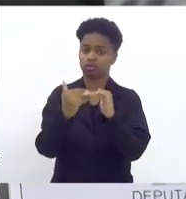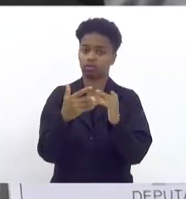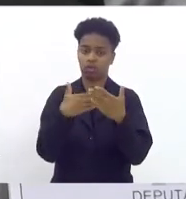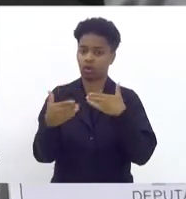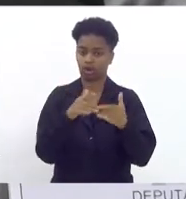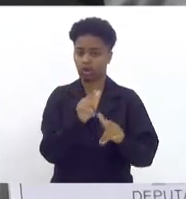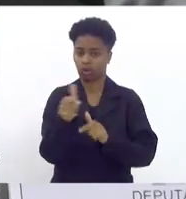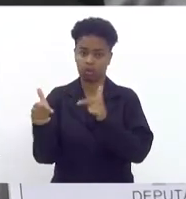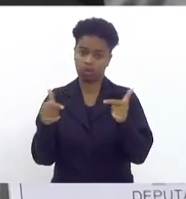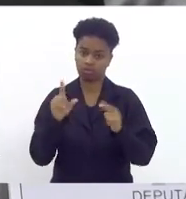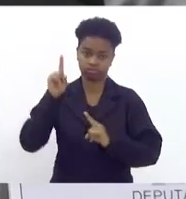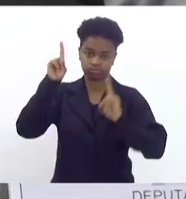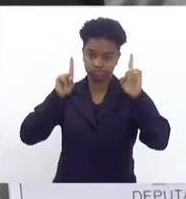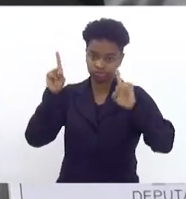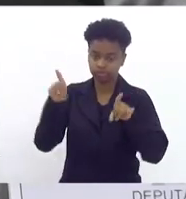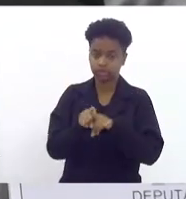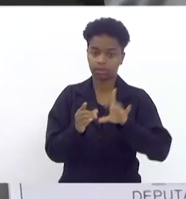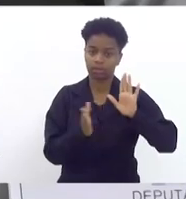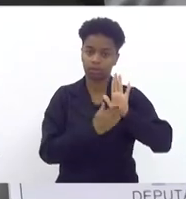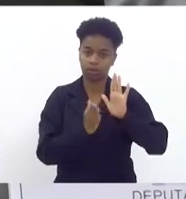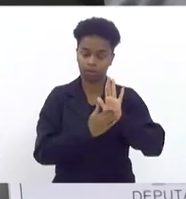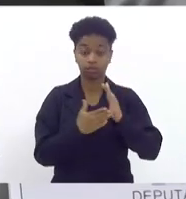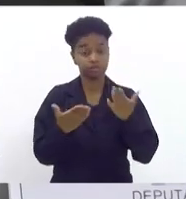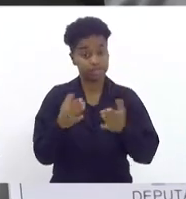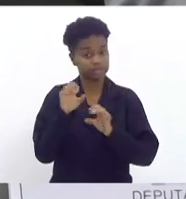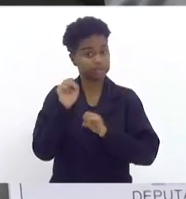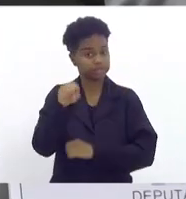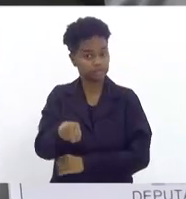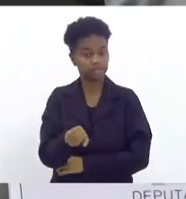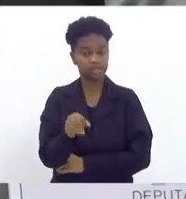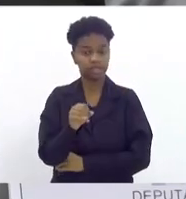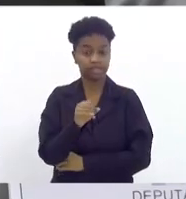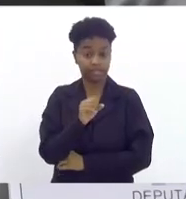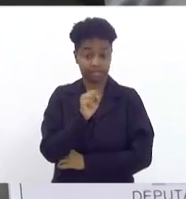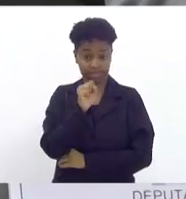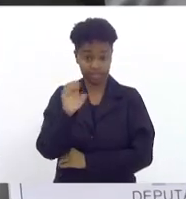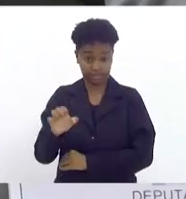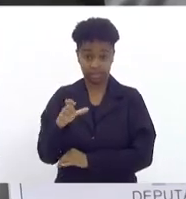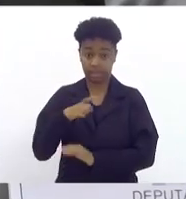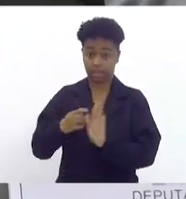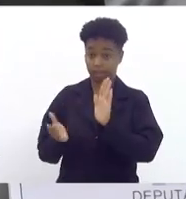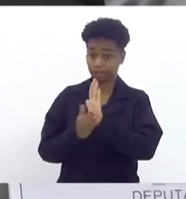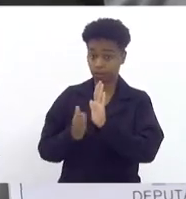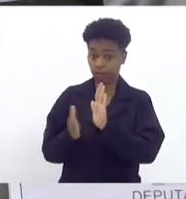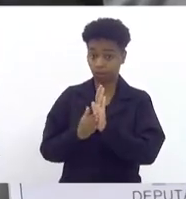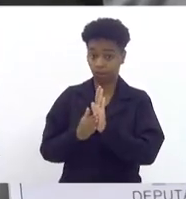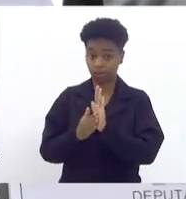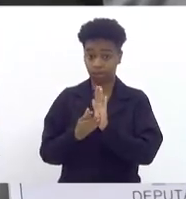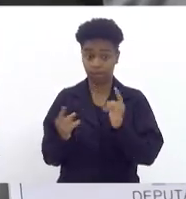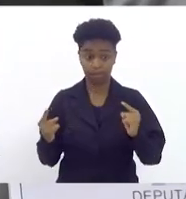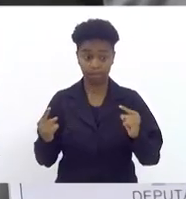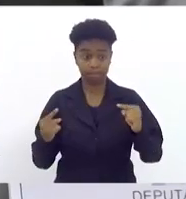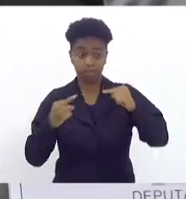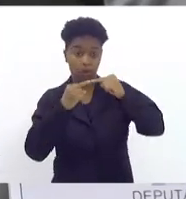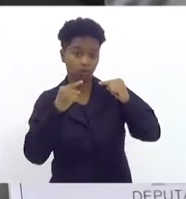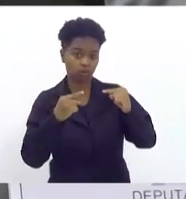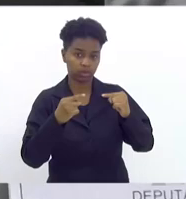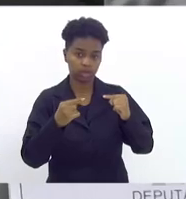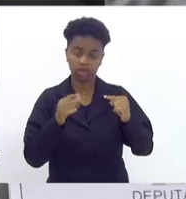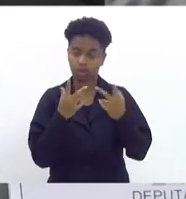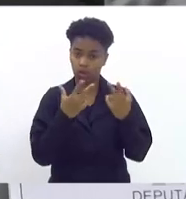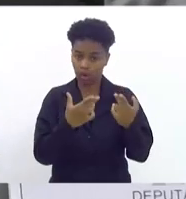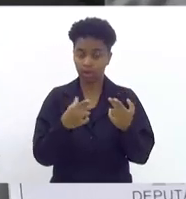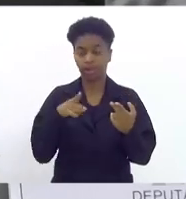né, fazendo a sua proposta. Aí sim, se ela, na sua proposta, empata com outro concorrente, ela tem